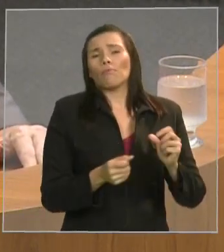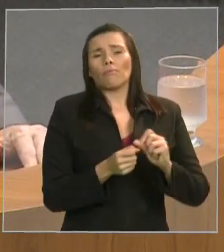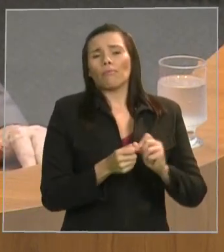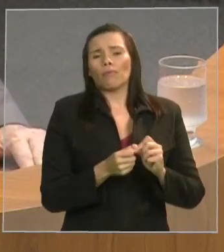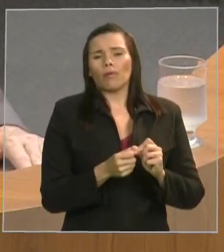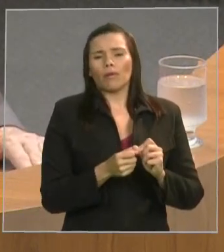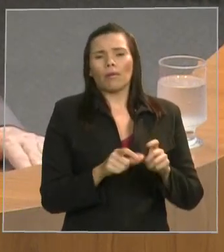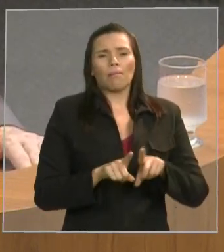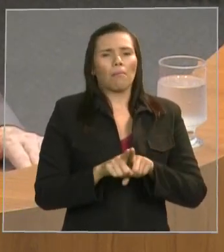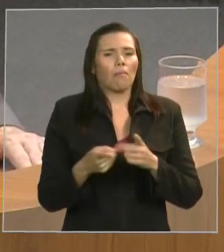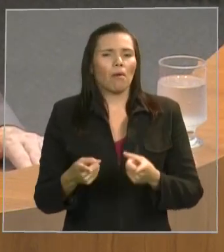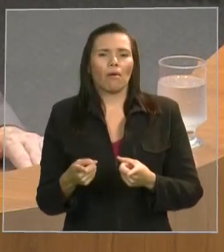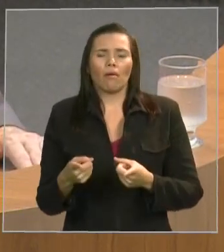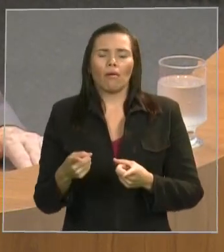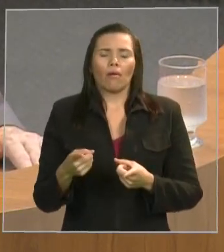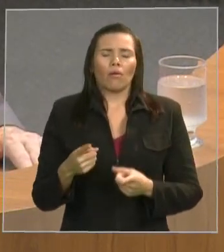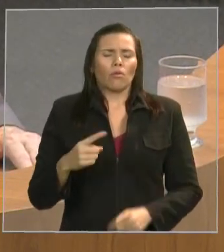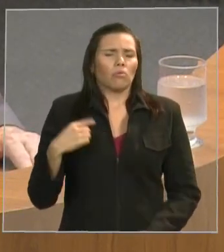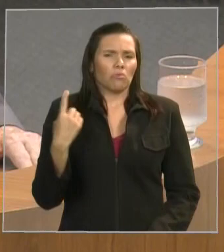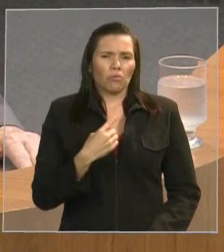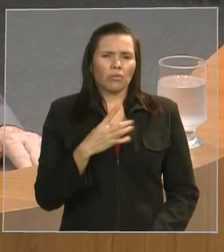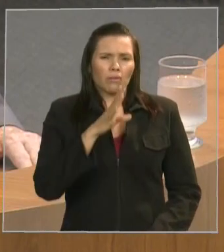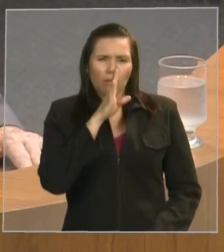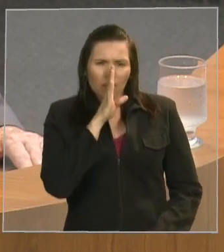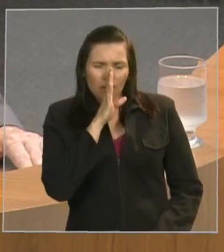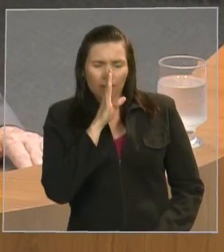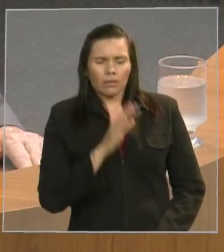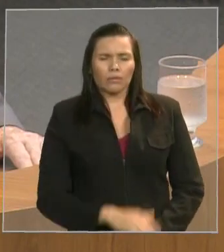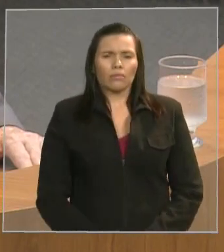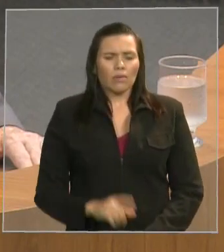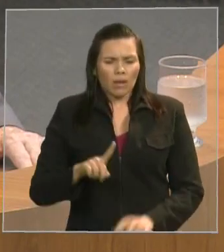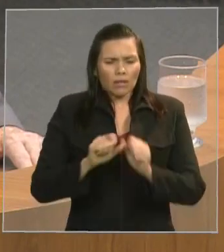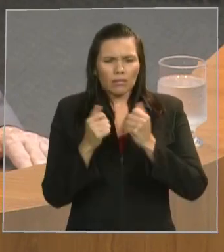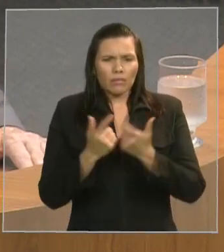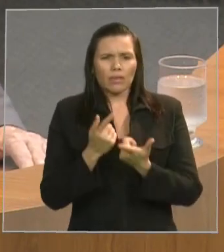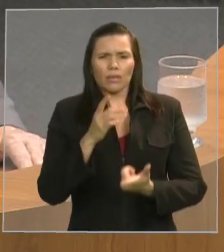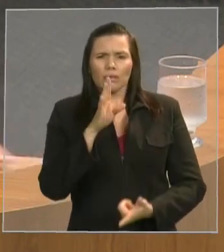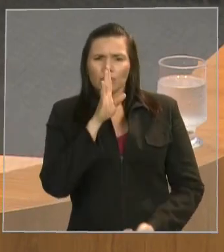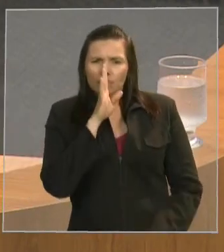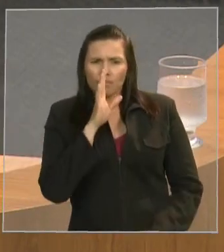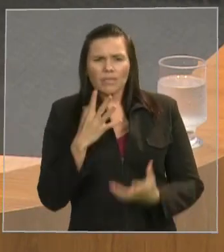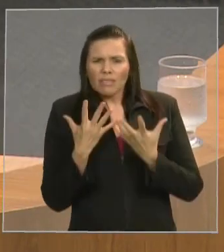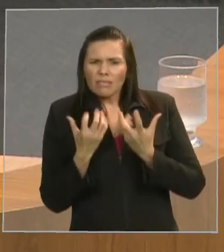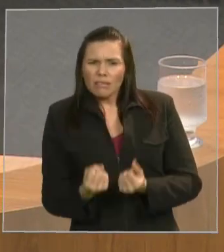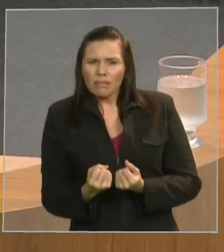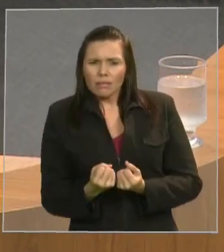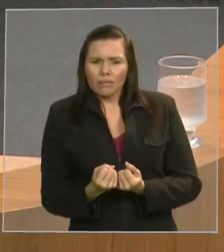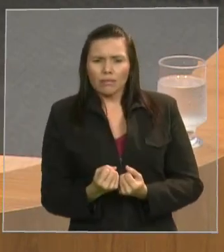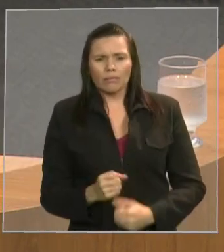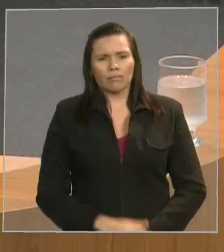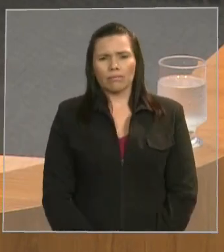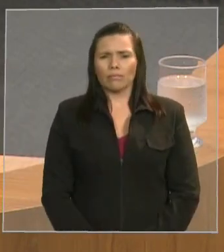nenhuma. E a Assembleia também não pode aceitar isso. Era só isso, senhor presidente.